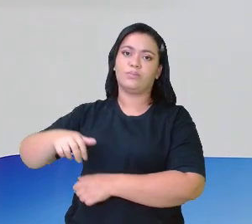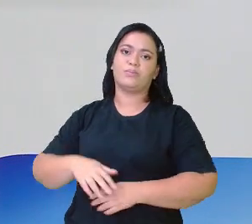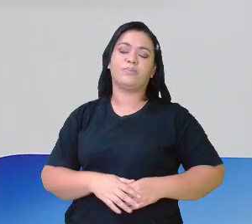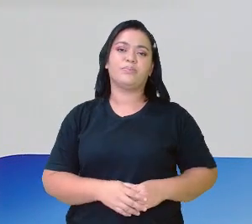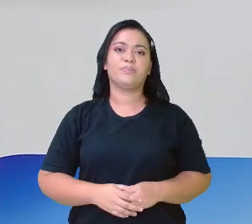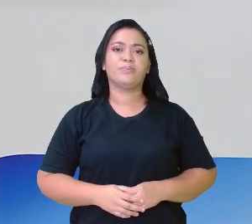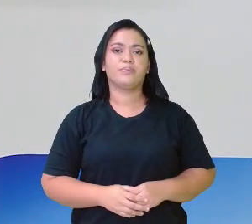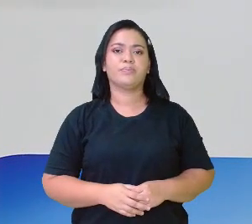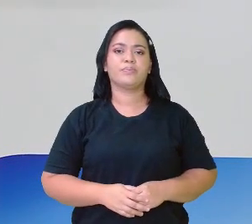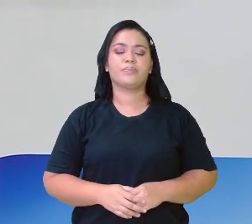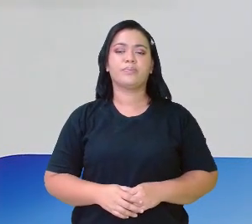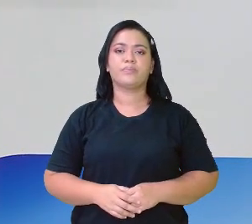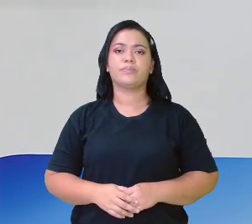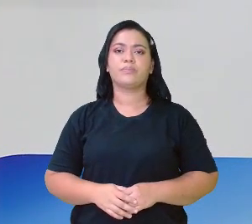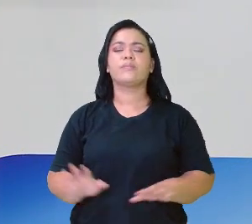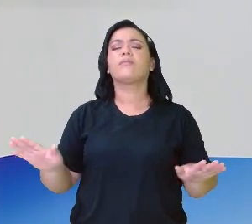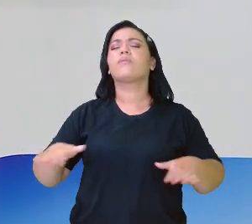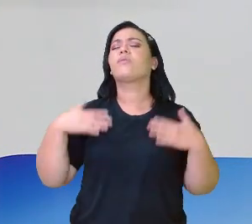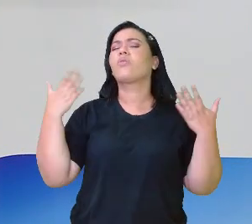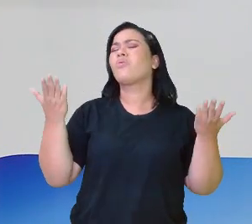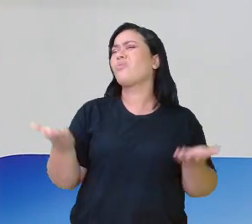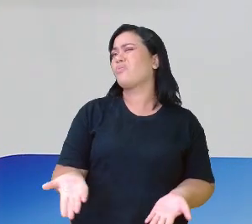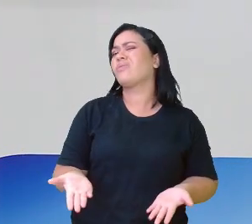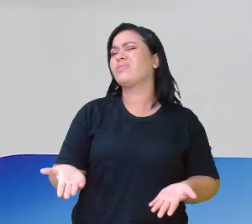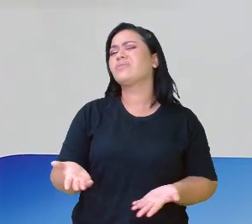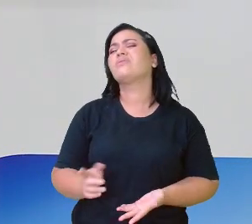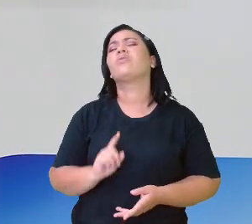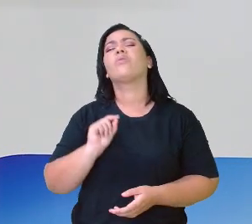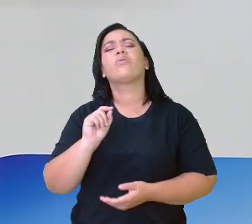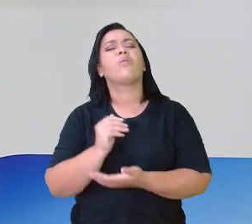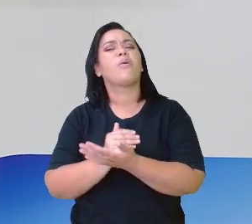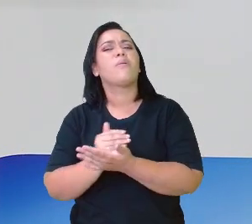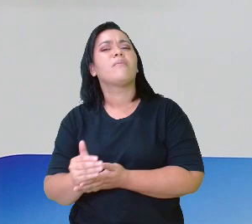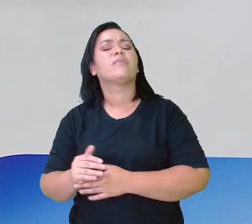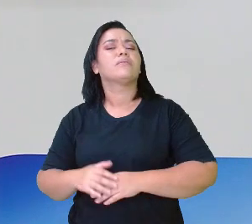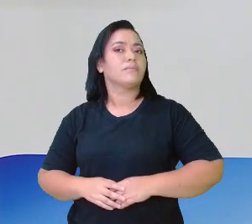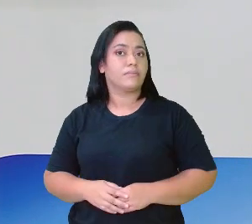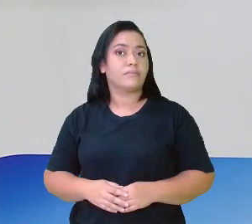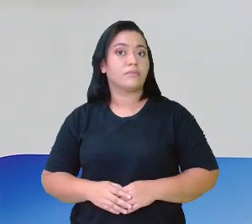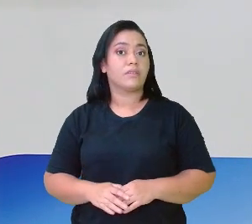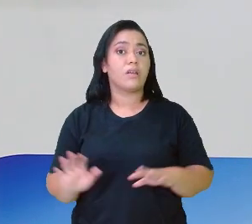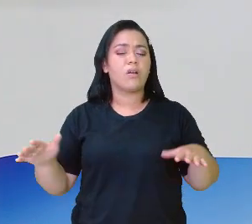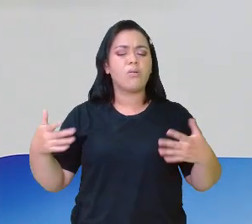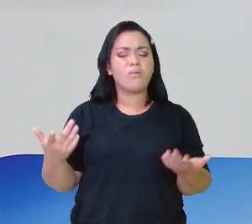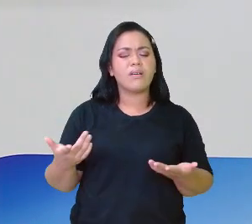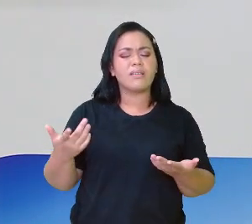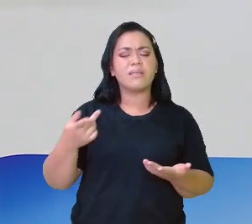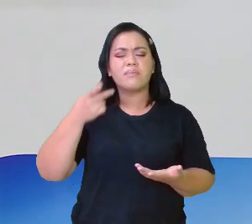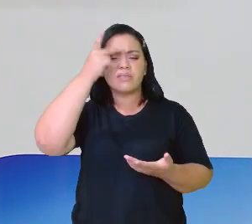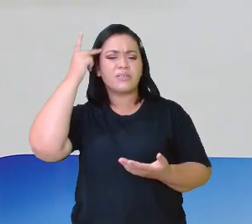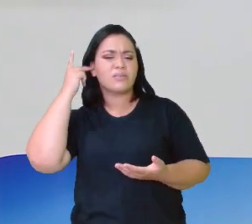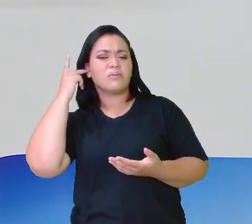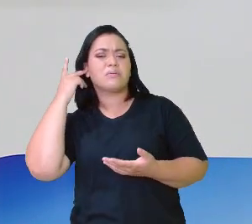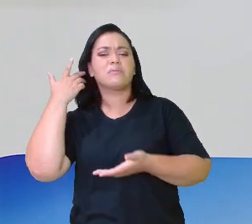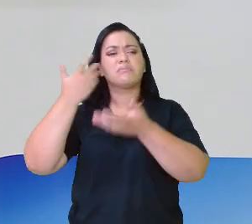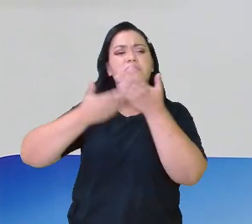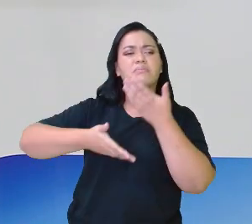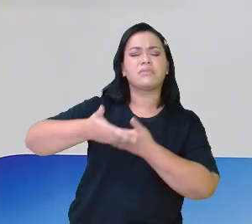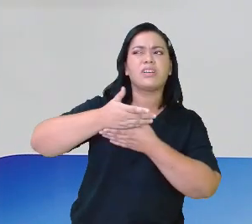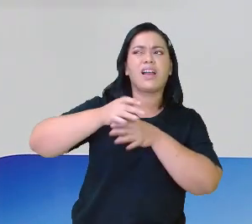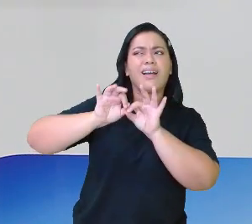inteiro. Quando foi que essa história começou? Quando as pessoas começaram a interagir